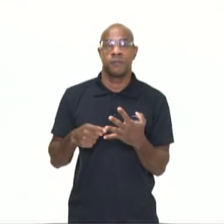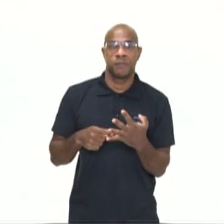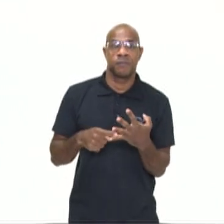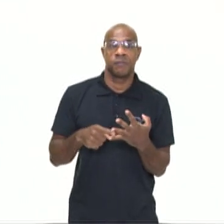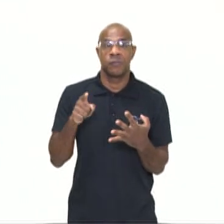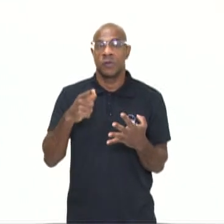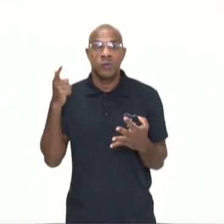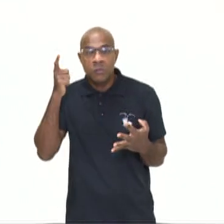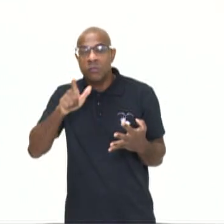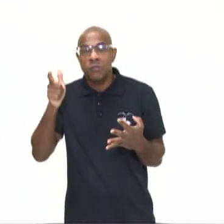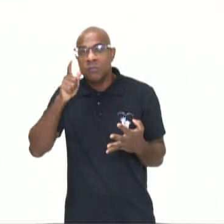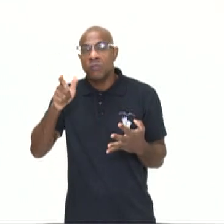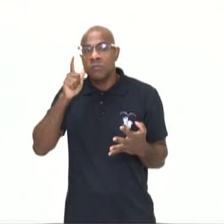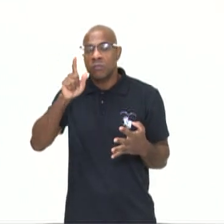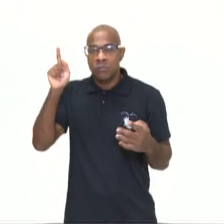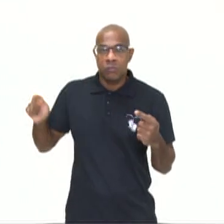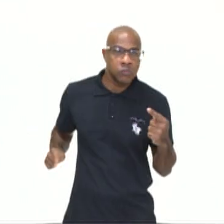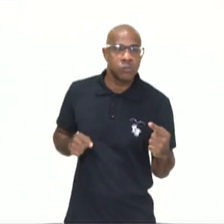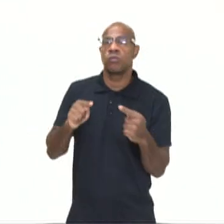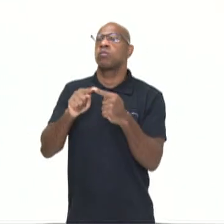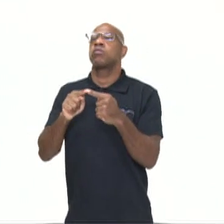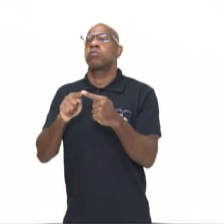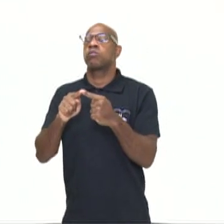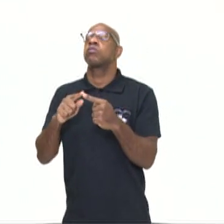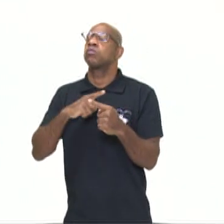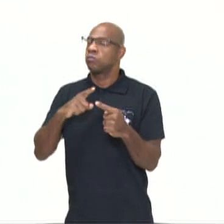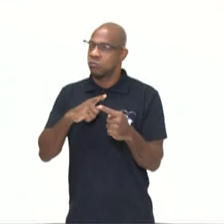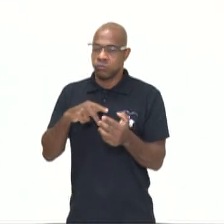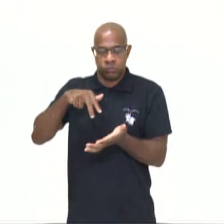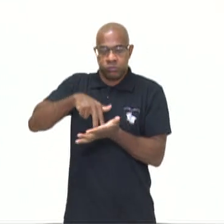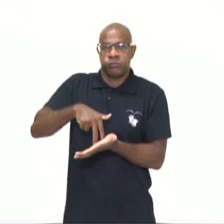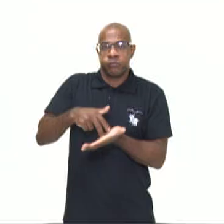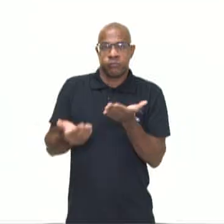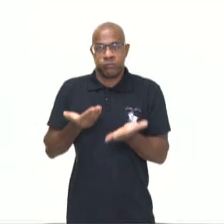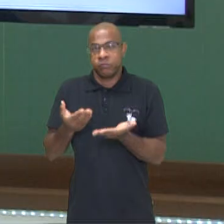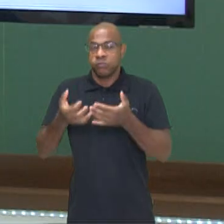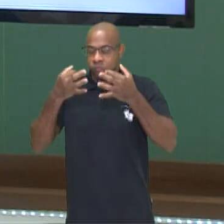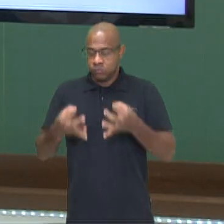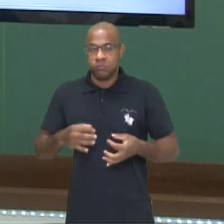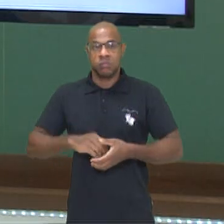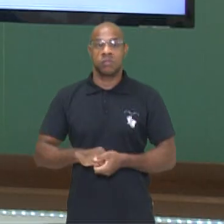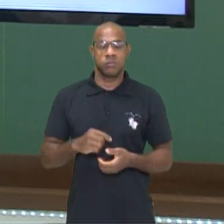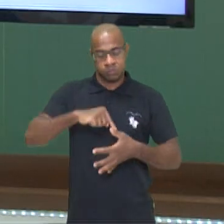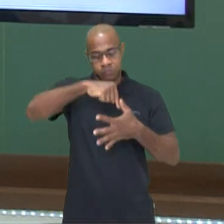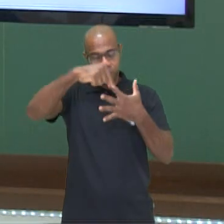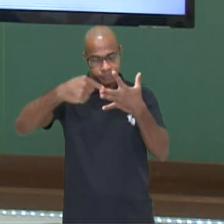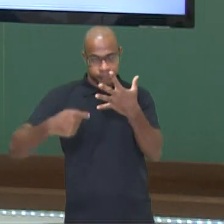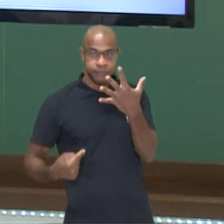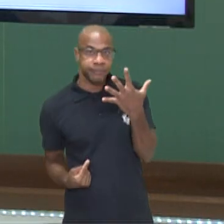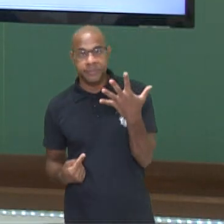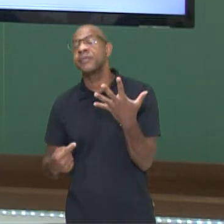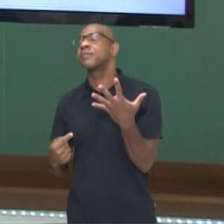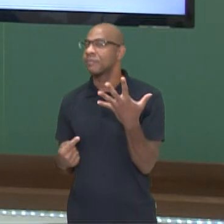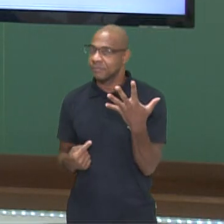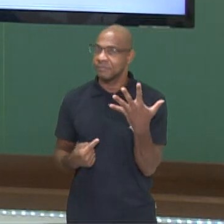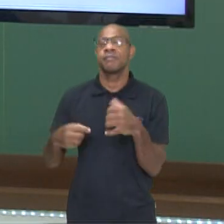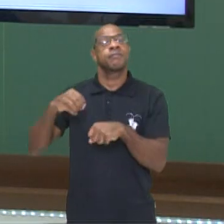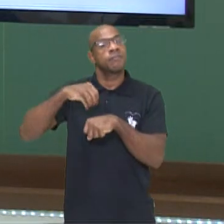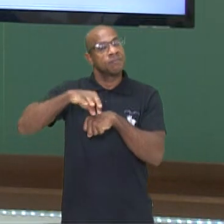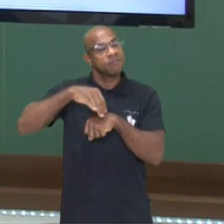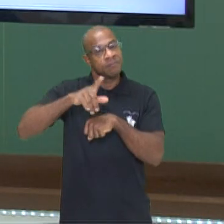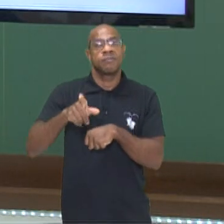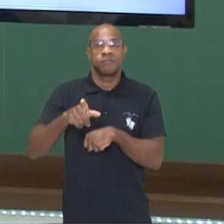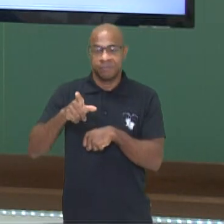Você alcançará ou irá manter um peso adequado. Veja só, são 5 justificativas, 5 argumentos que